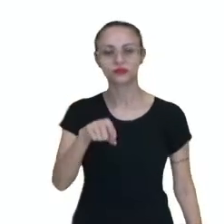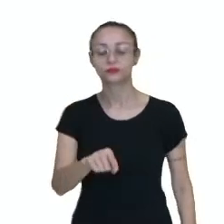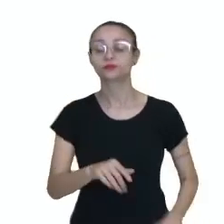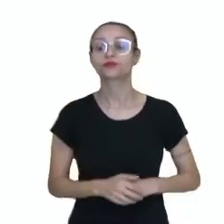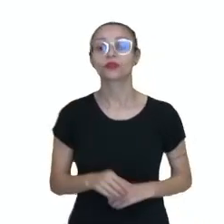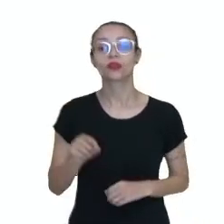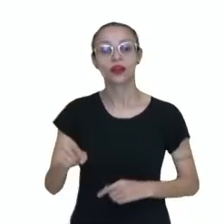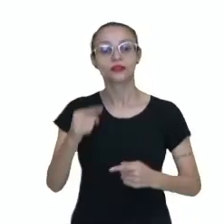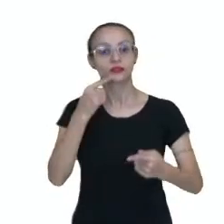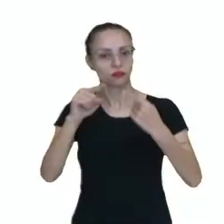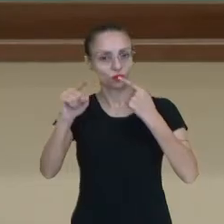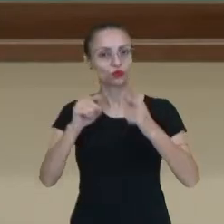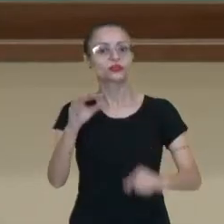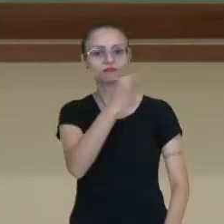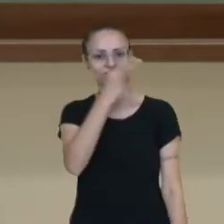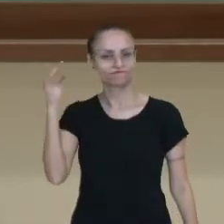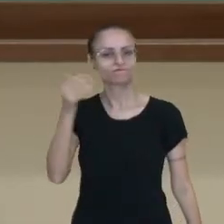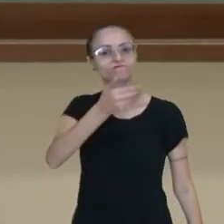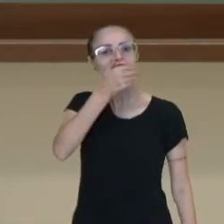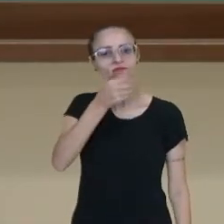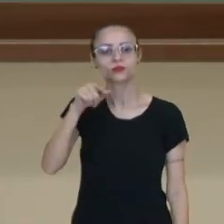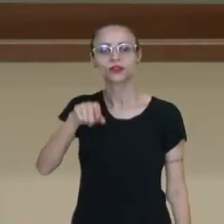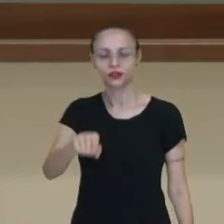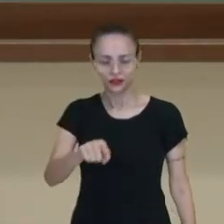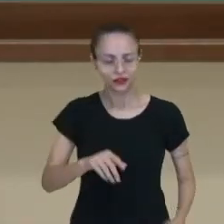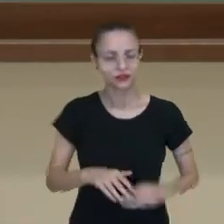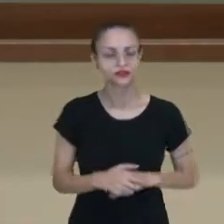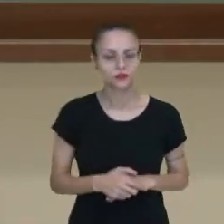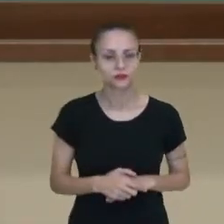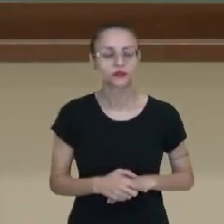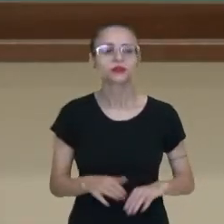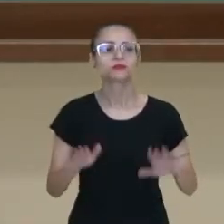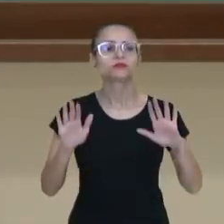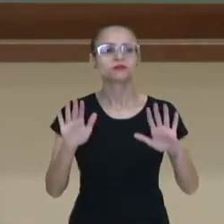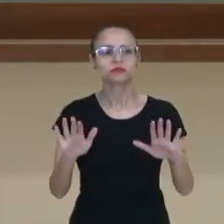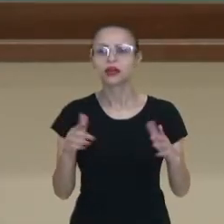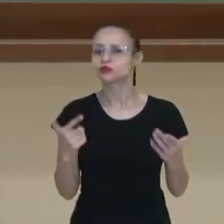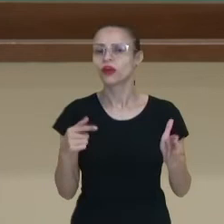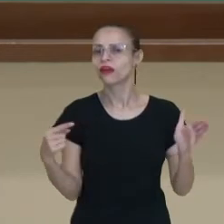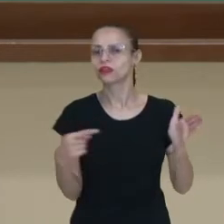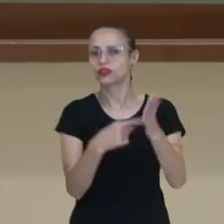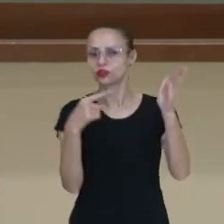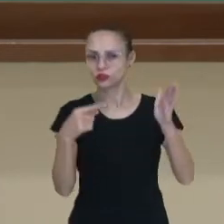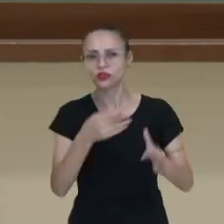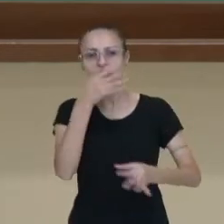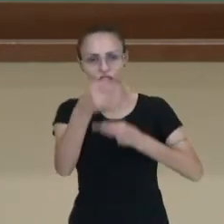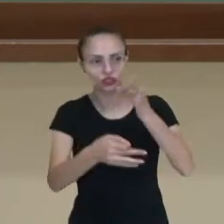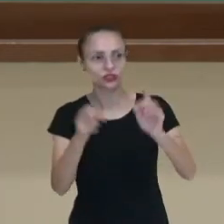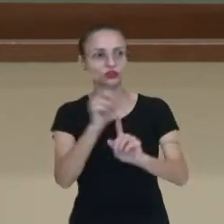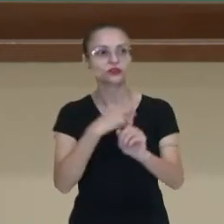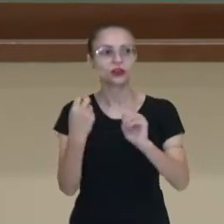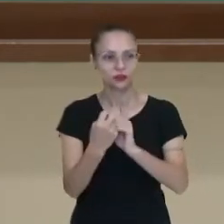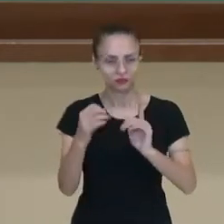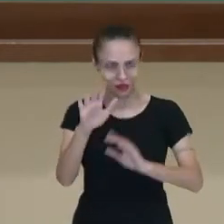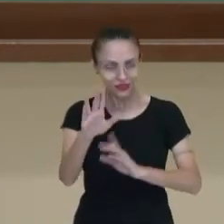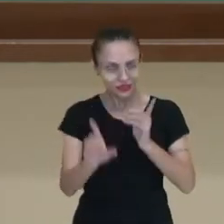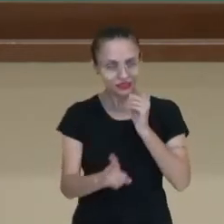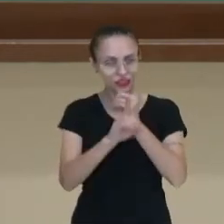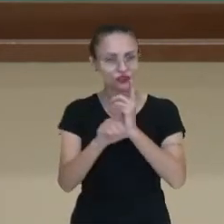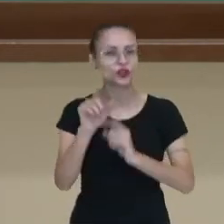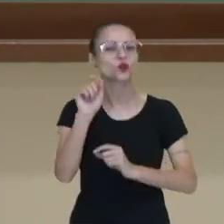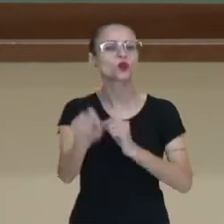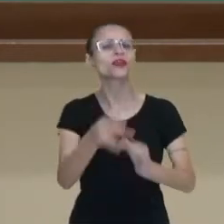foi censurada justamente pelo regime militar. Tá? Mas ela contém denúncias e críticas sociais. Você consegue identificar